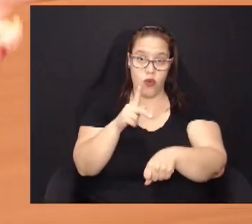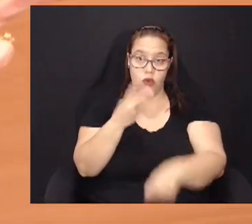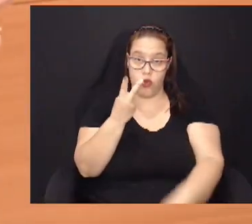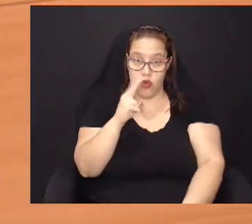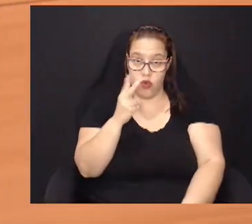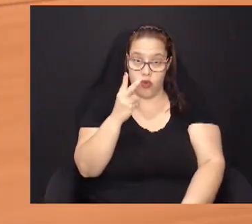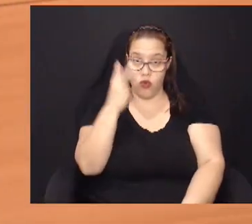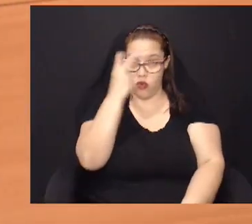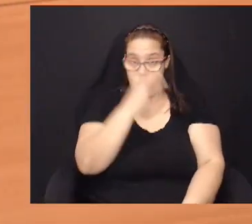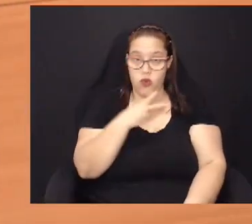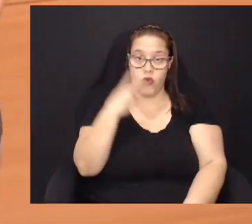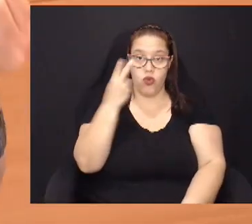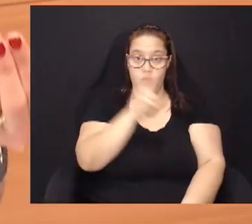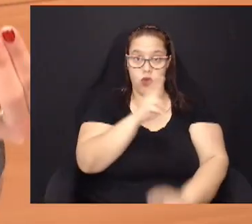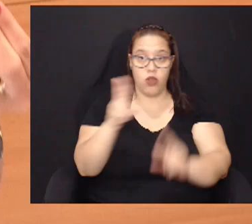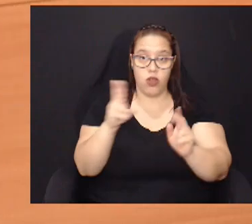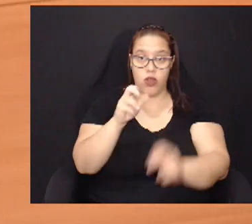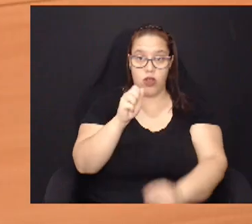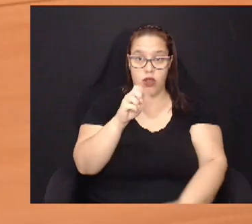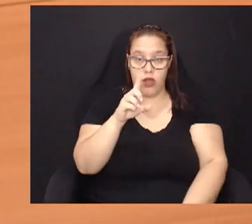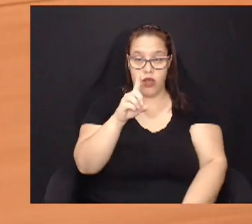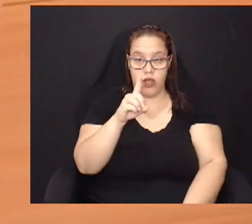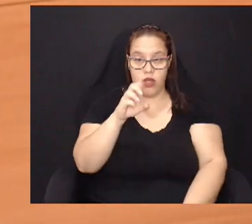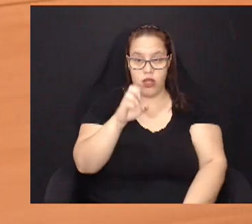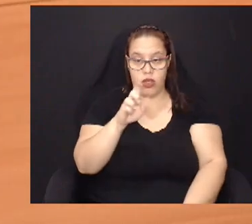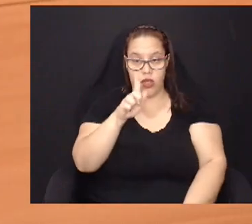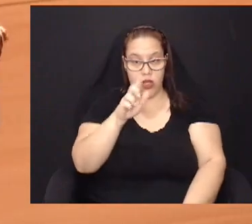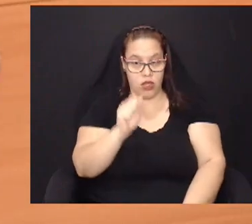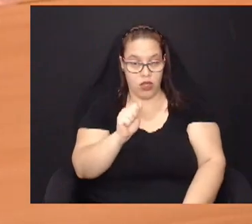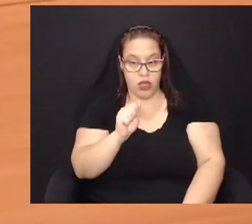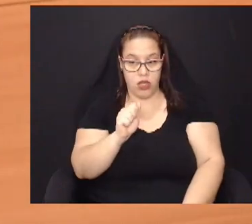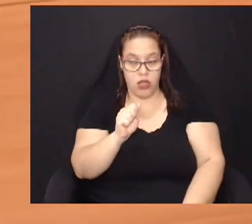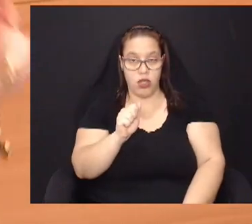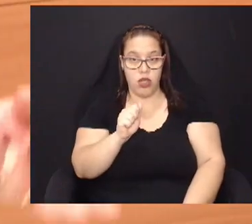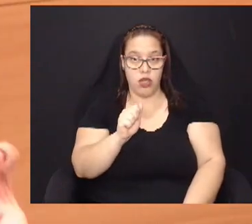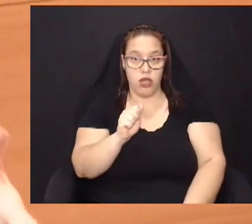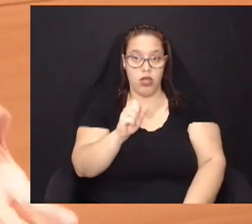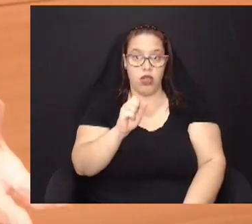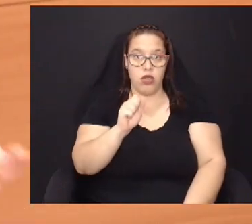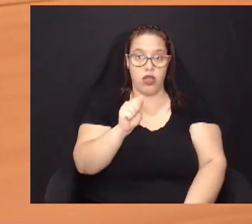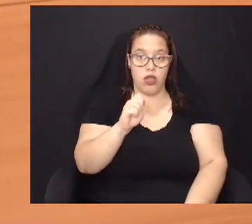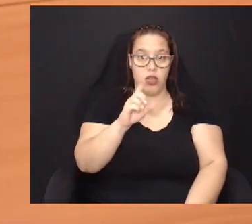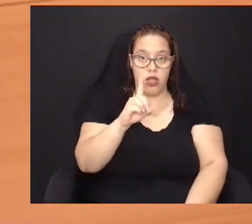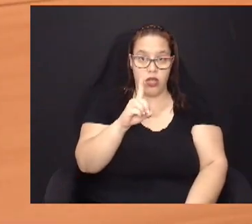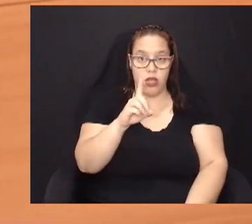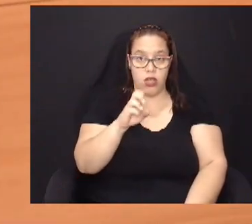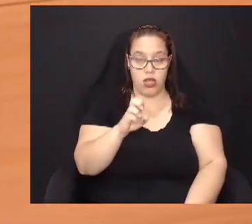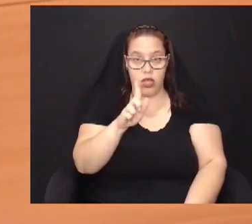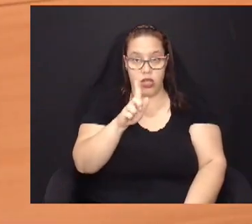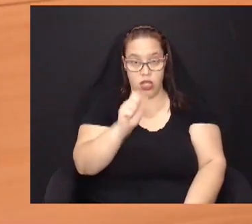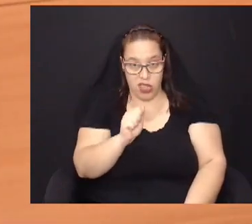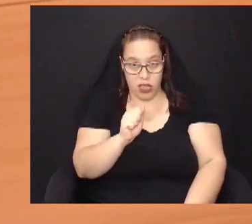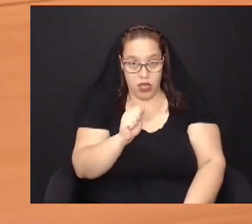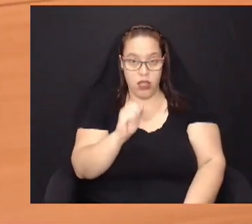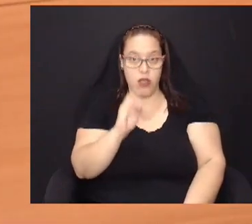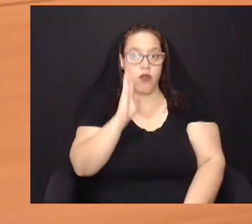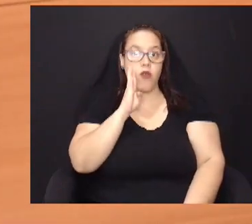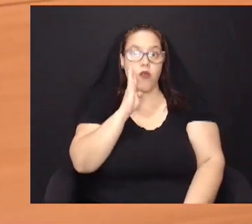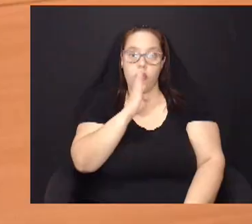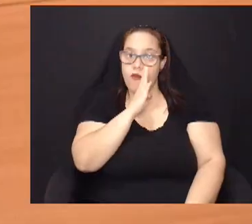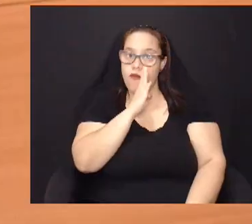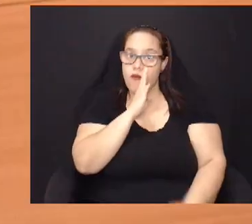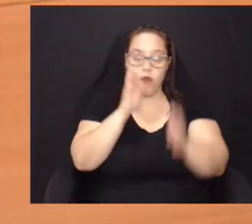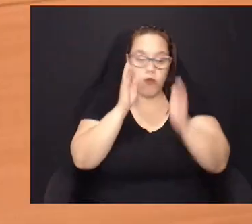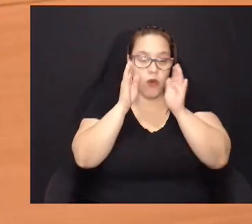nomes fictícios, não é distribuidora de bebida, simplesmente é uma adega, que é um bar, ela acaba sendo o ponto